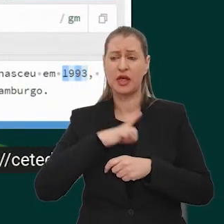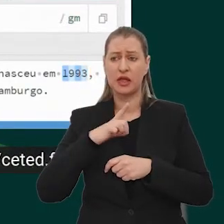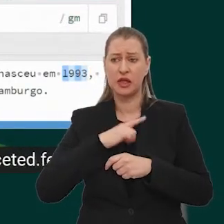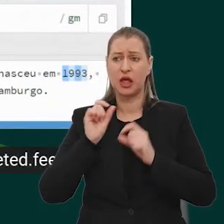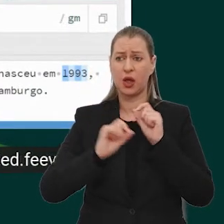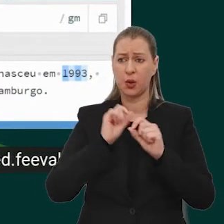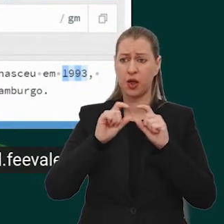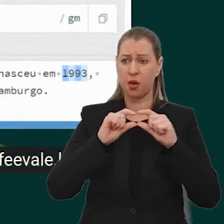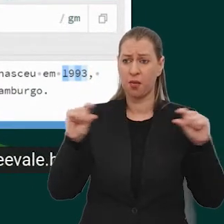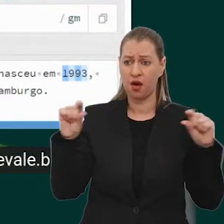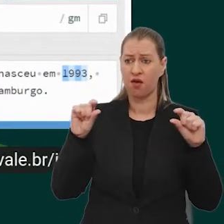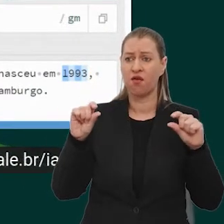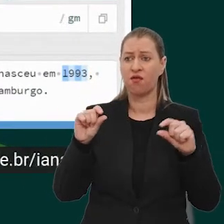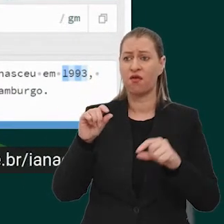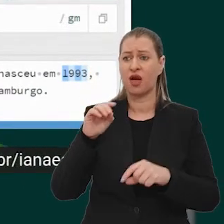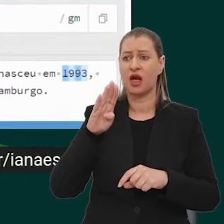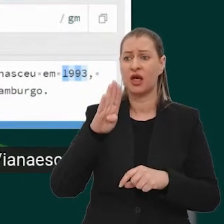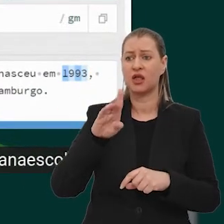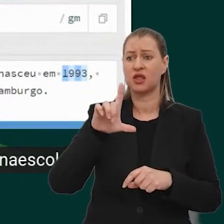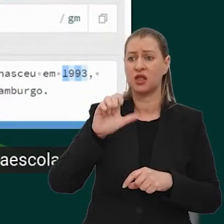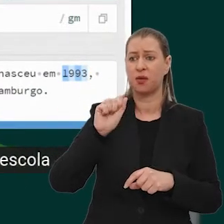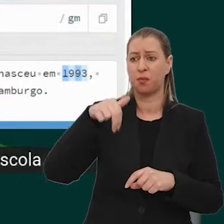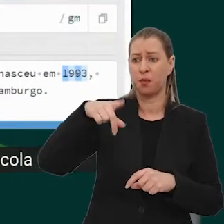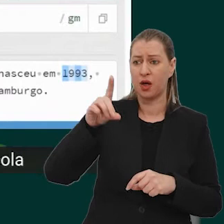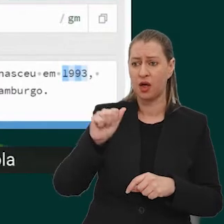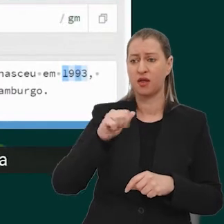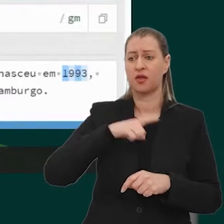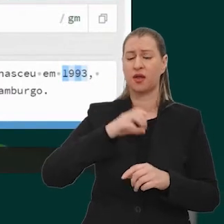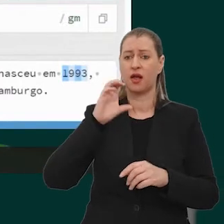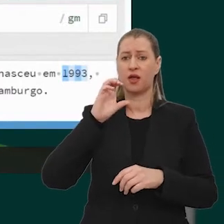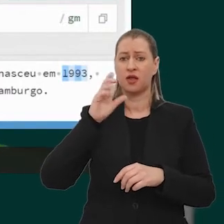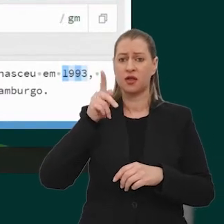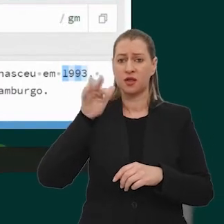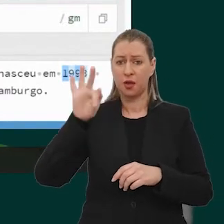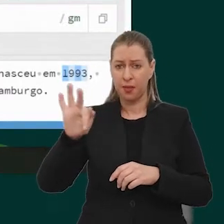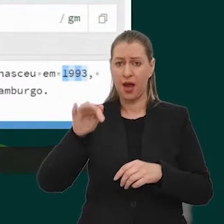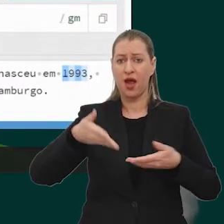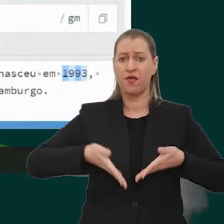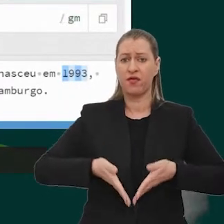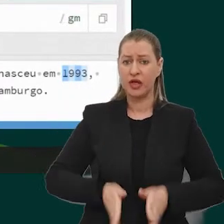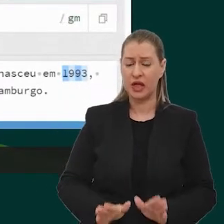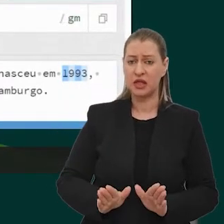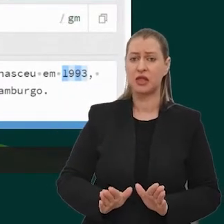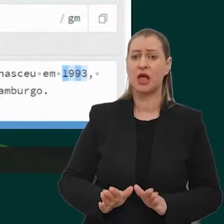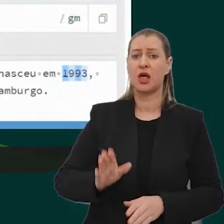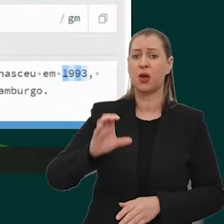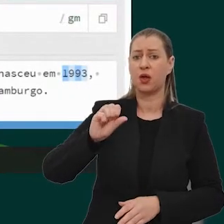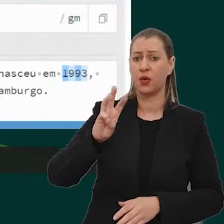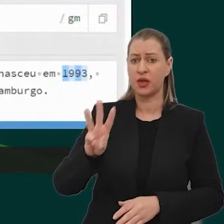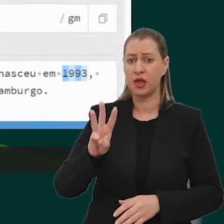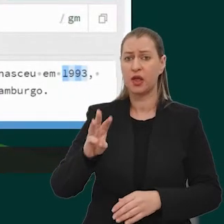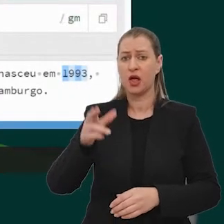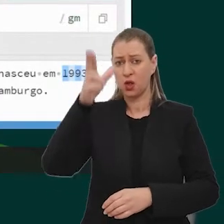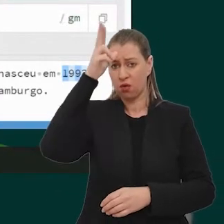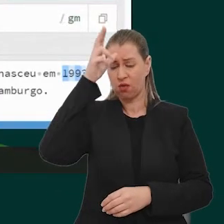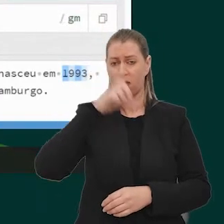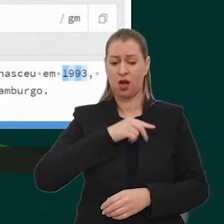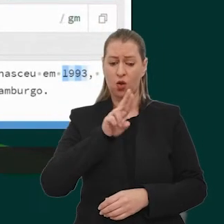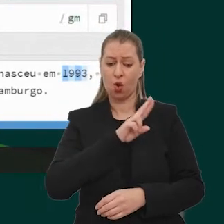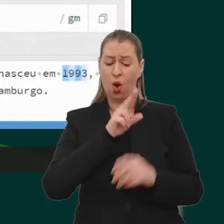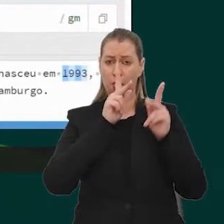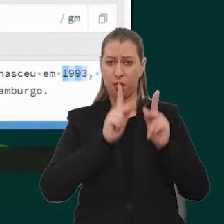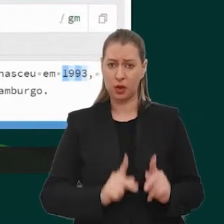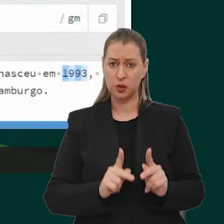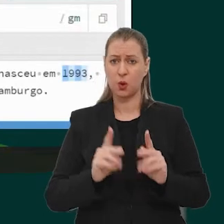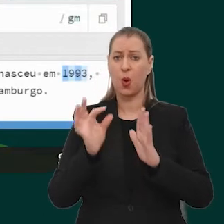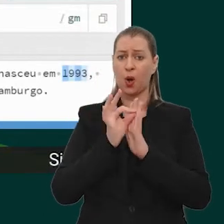uma frase de exemplo. Blanda Mello tem um CPF, nasceu em 1993 no Hospital São Rafael, Novo Hamburgo. Bom, eu tenho um nome, uma pessoa, eu